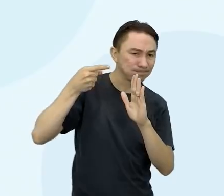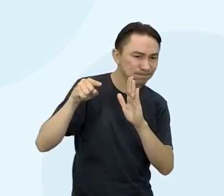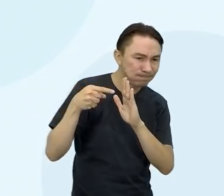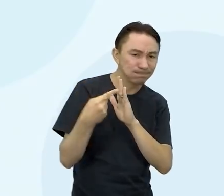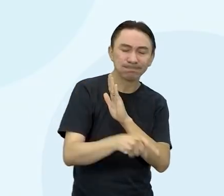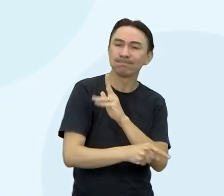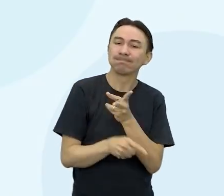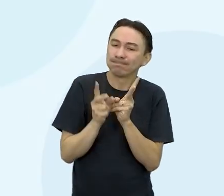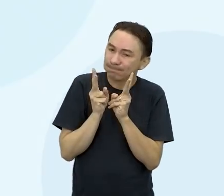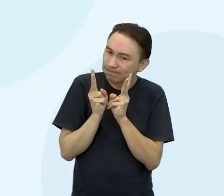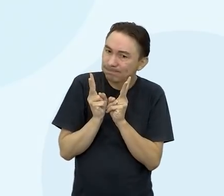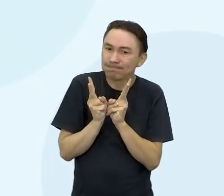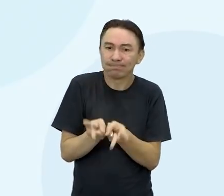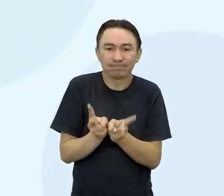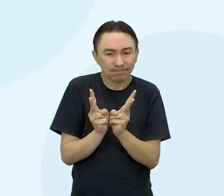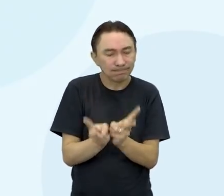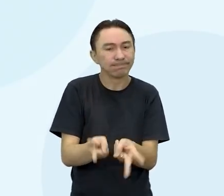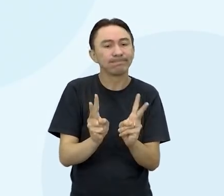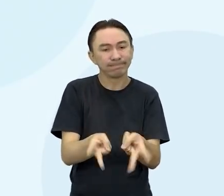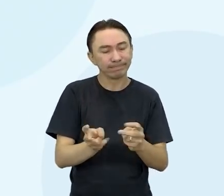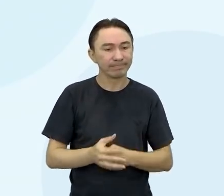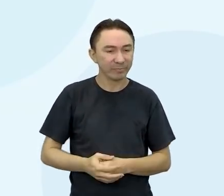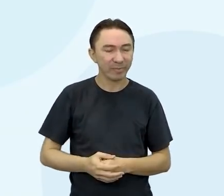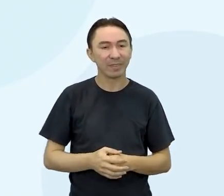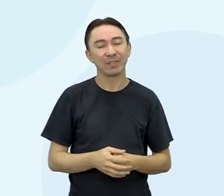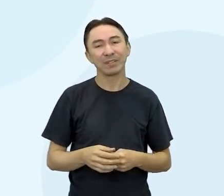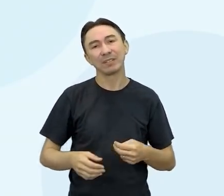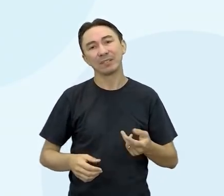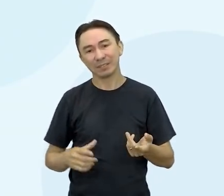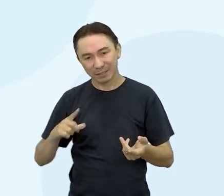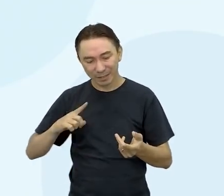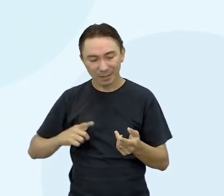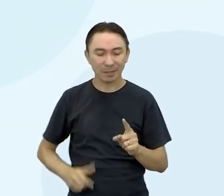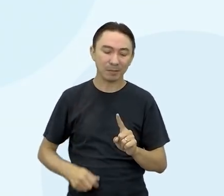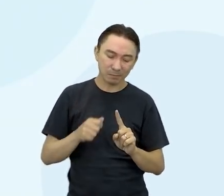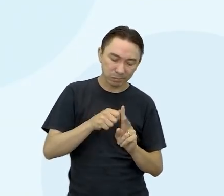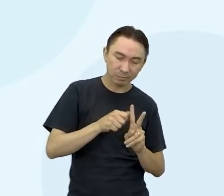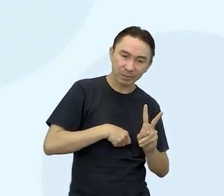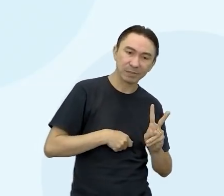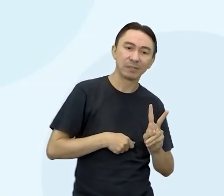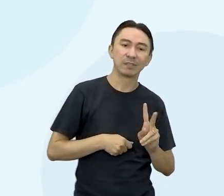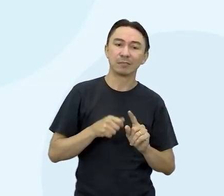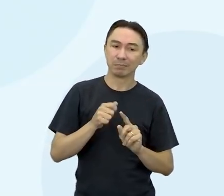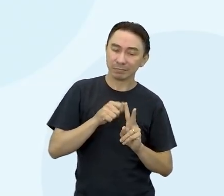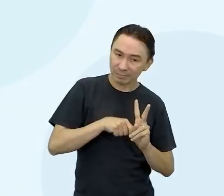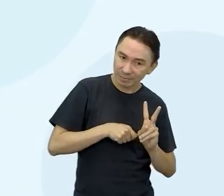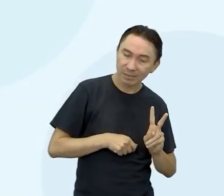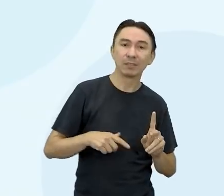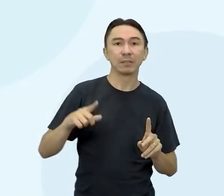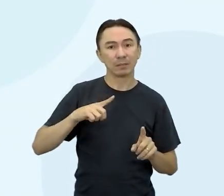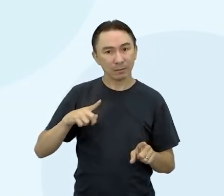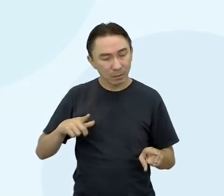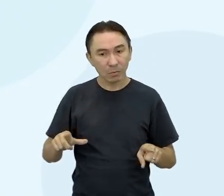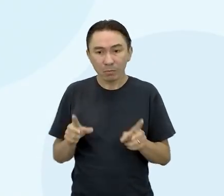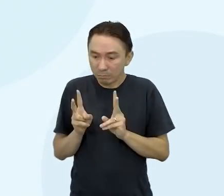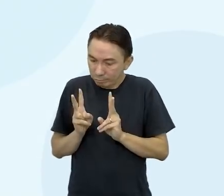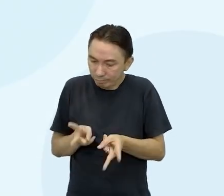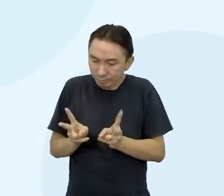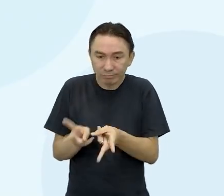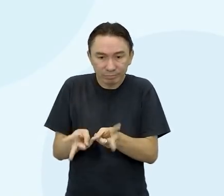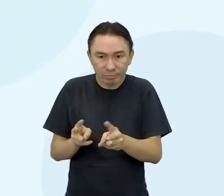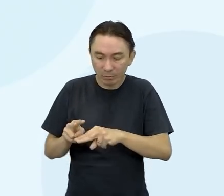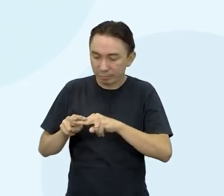Então, sempre em paralelo nas nossas aulas, ao longo de todo o bimestre, a gente também vai continuar fazendo uma recuperação contínua, mas não